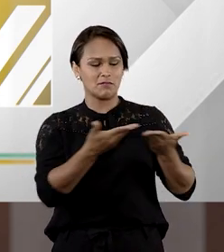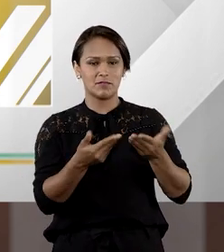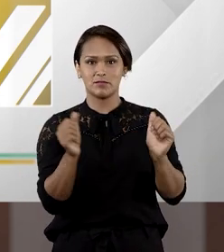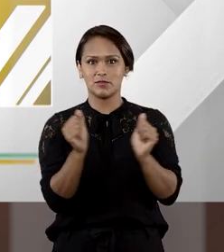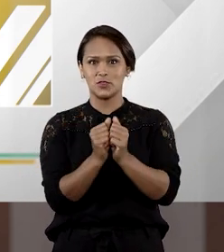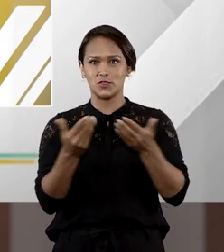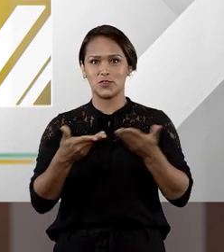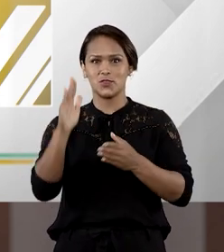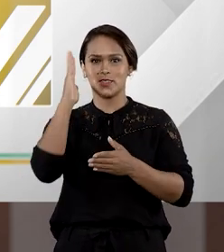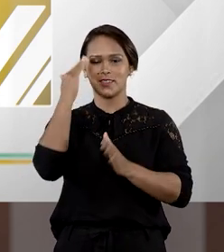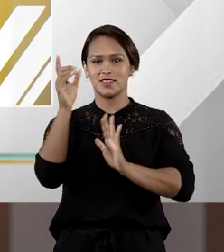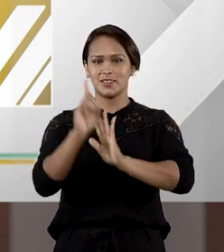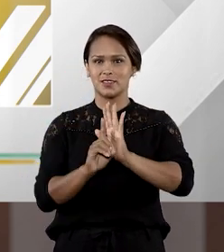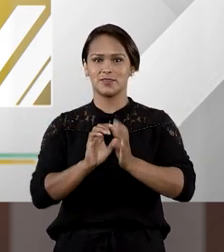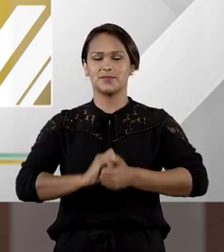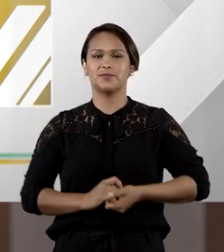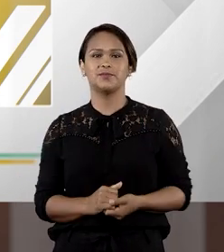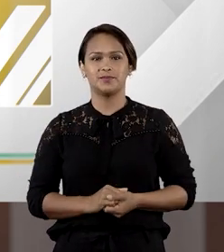aqui com a gente no Entender Direito.